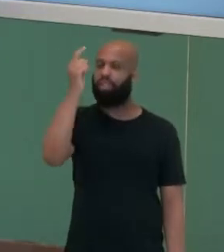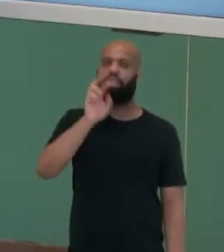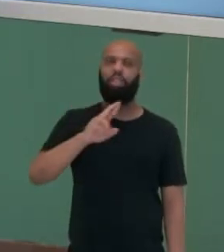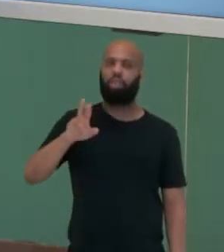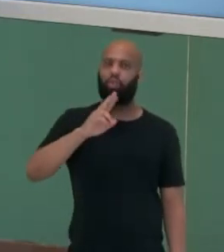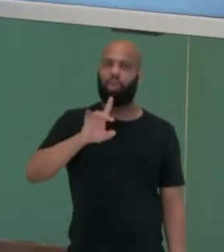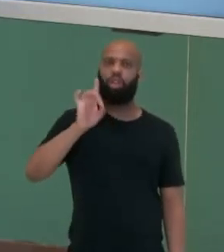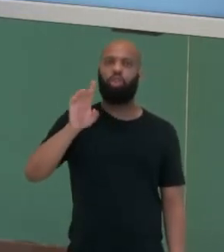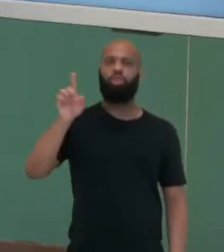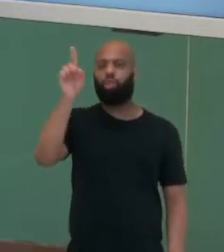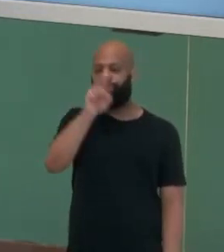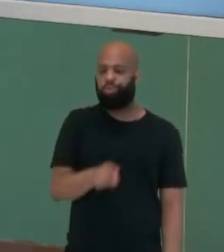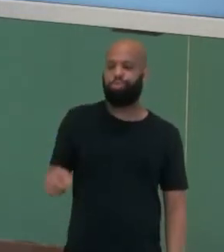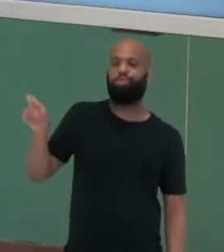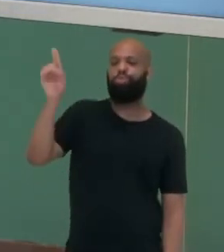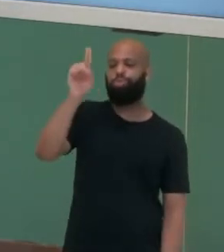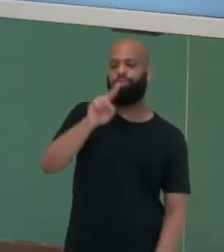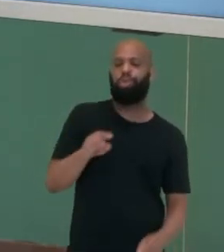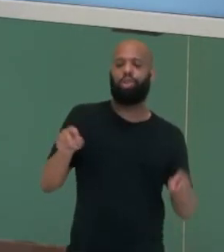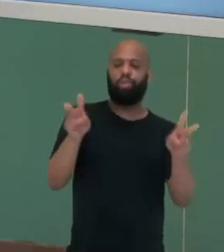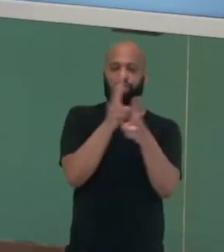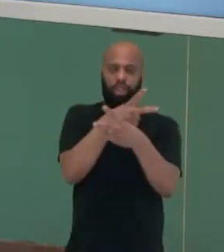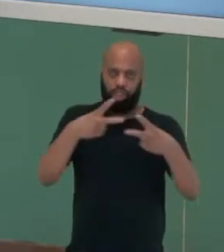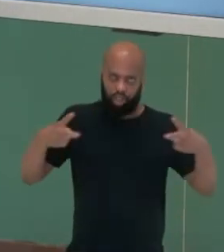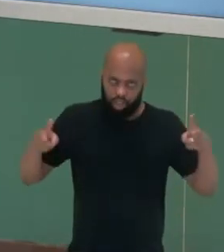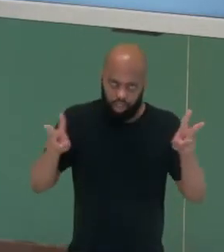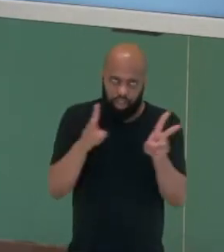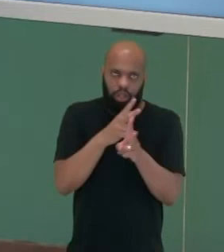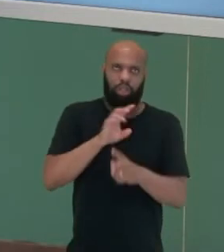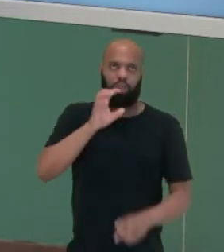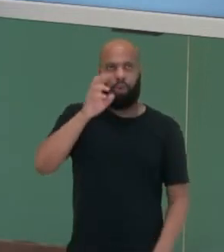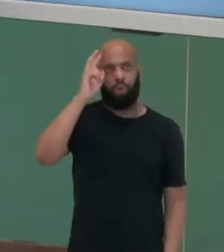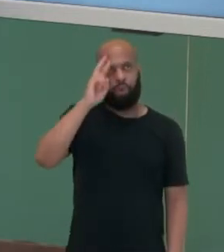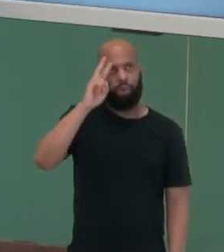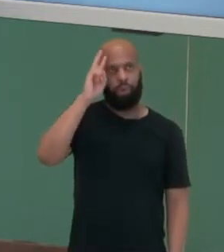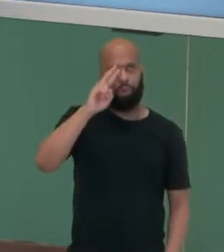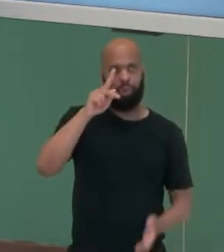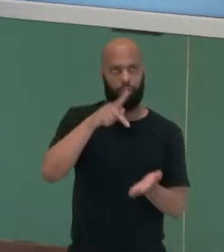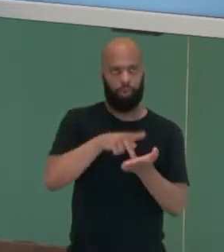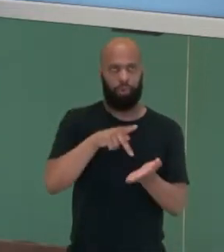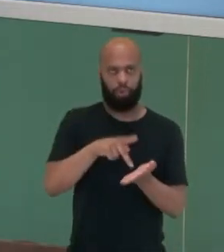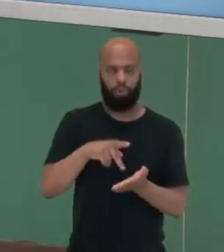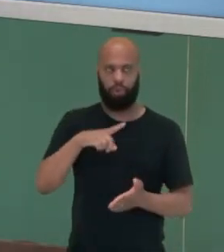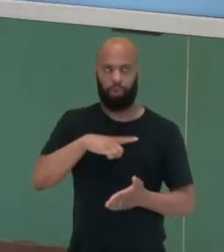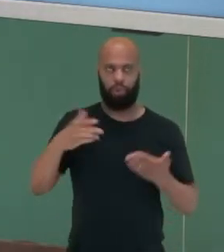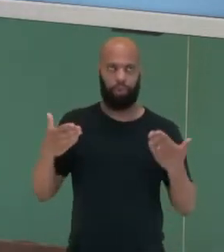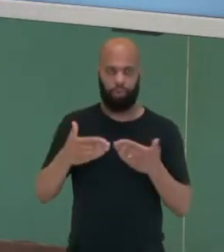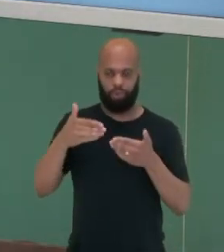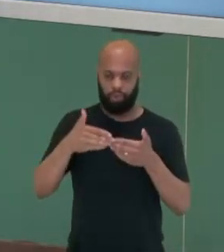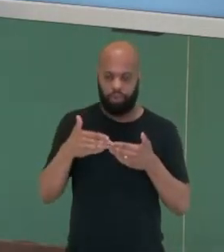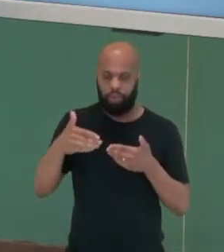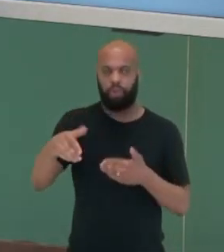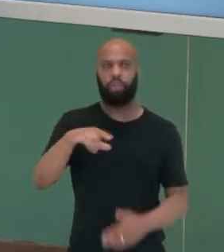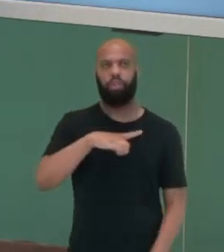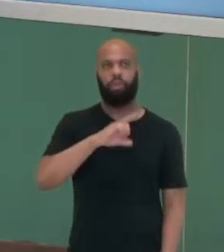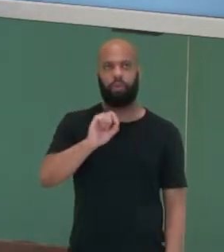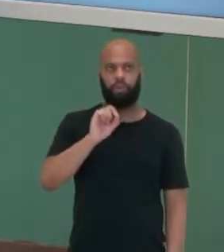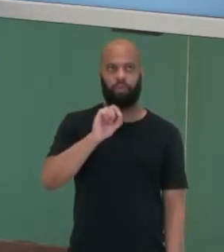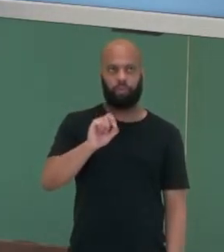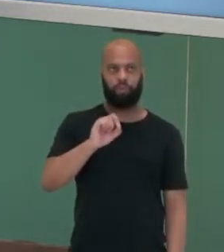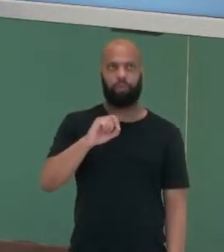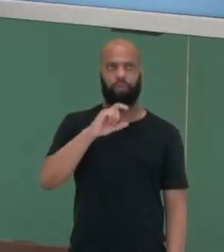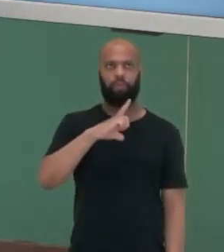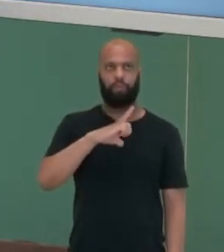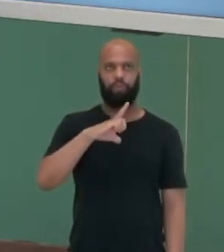de vento. Então essa é a história original que nós temos aqui. Em seguida, Sancho vai